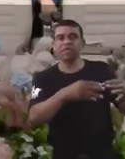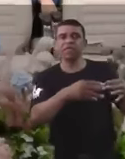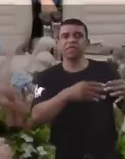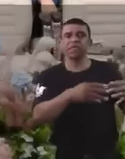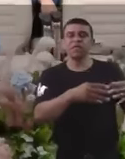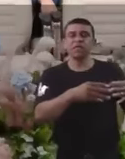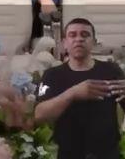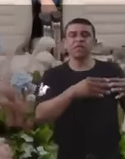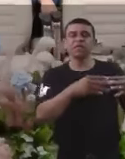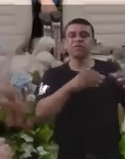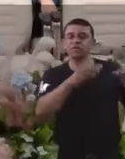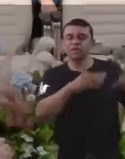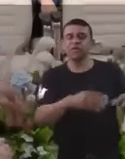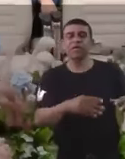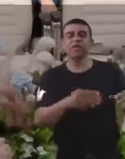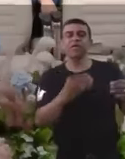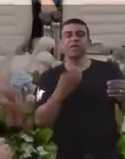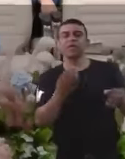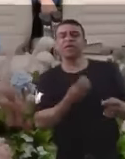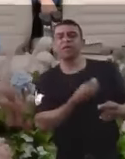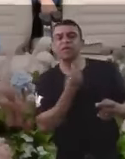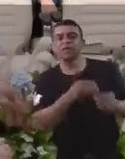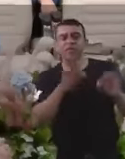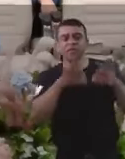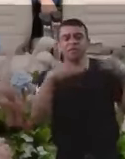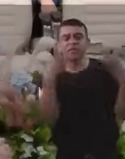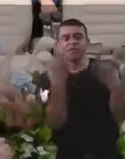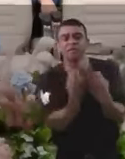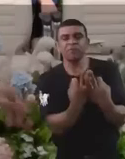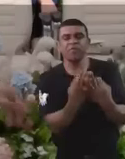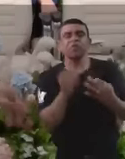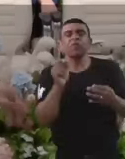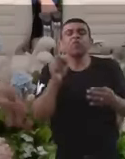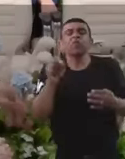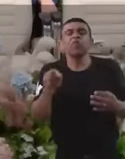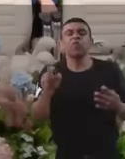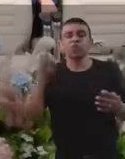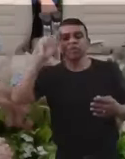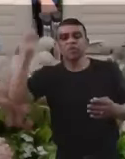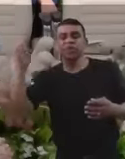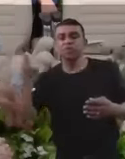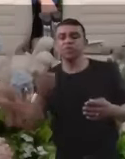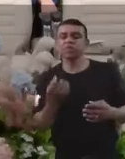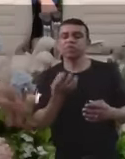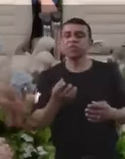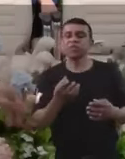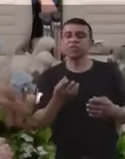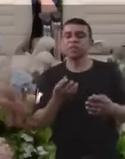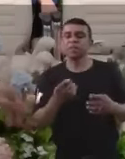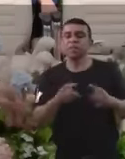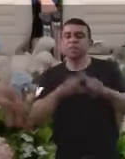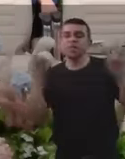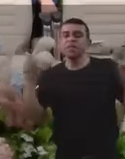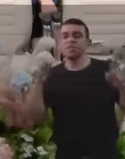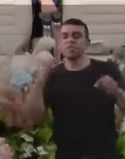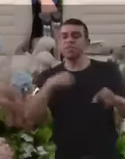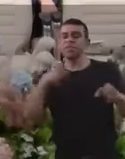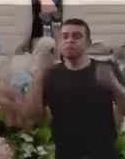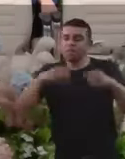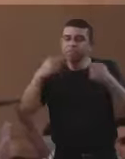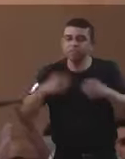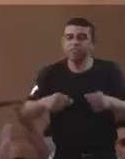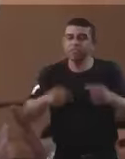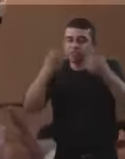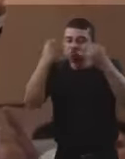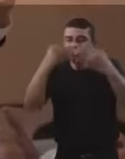Do que adianta enxergarmos os ímpios lá fora sem olharmos para os discípulos aqui e